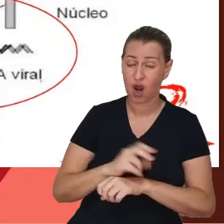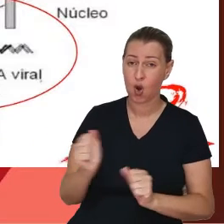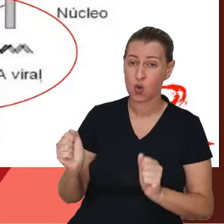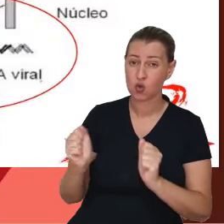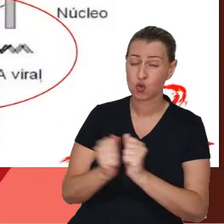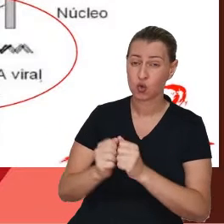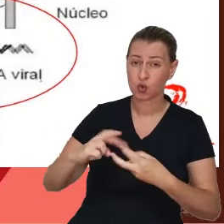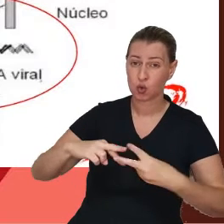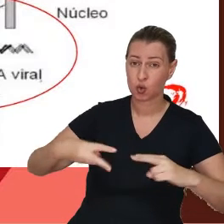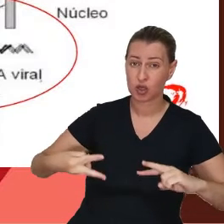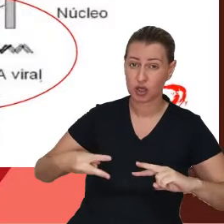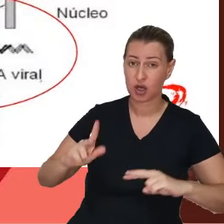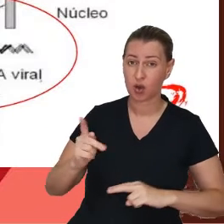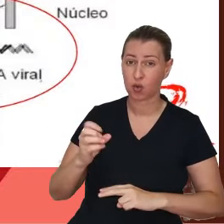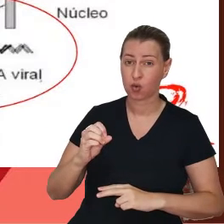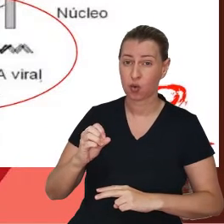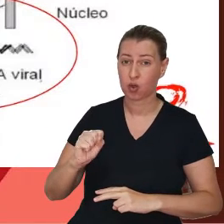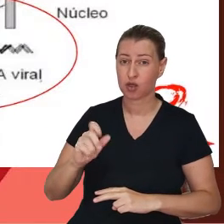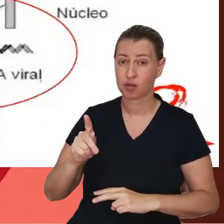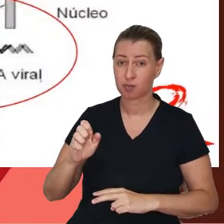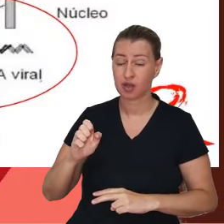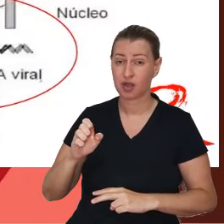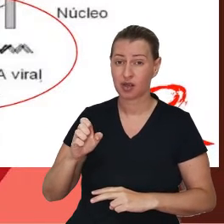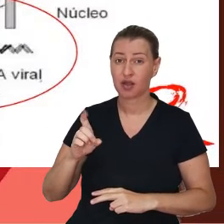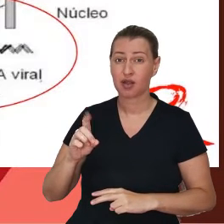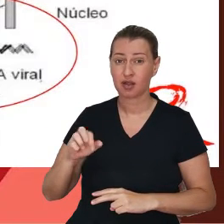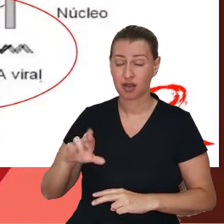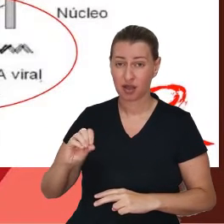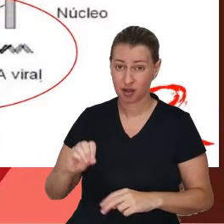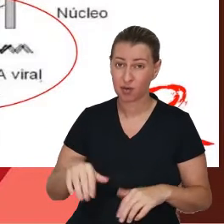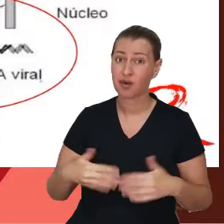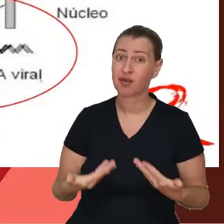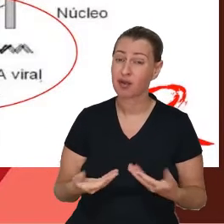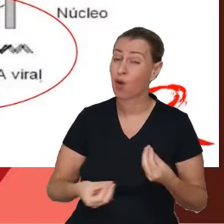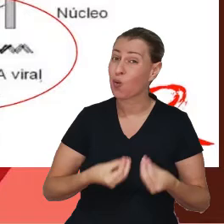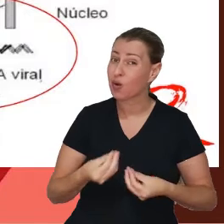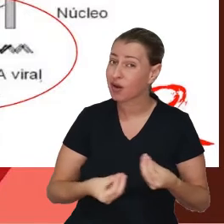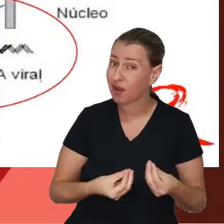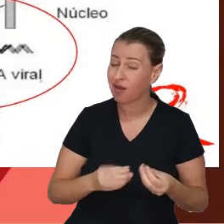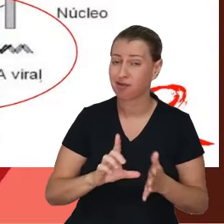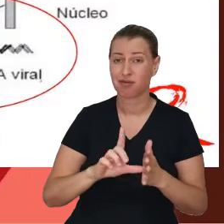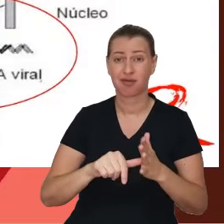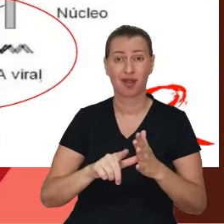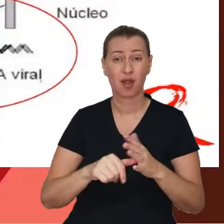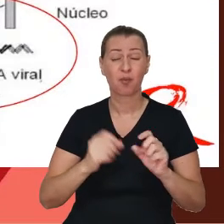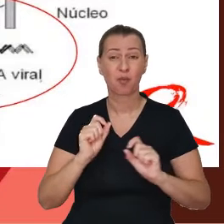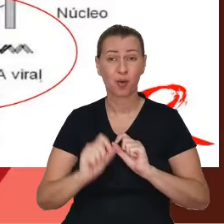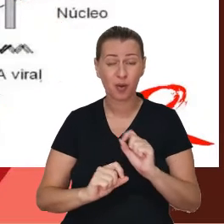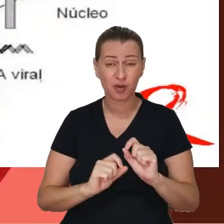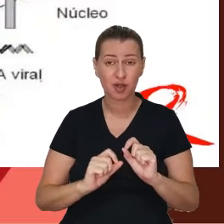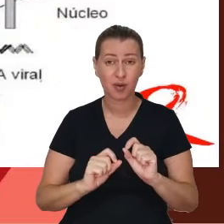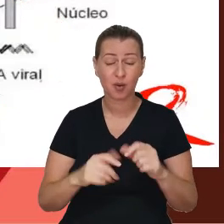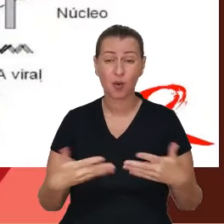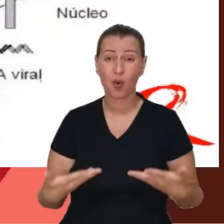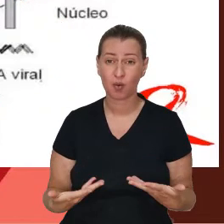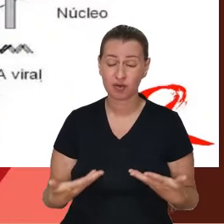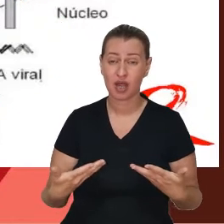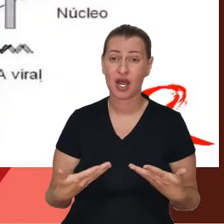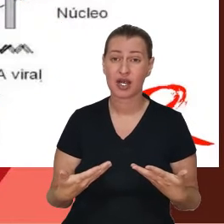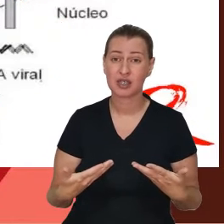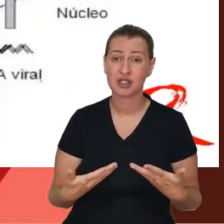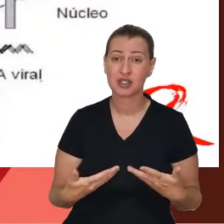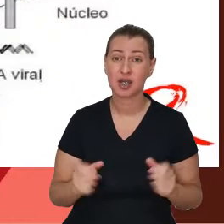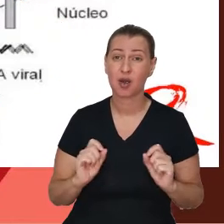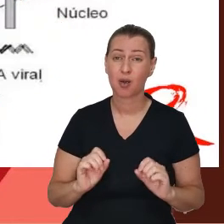dentro do núcleo já do linfócito TCD4, e depois a protease,